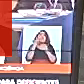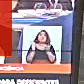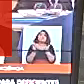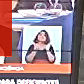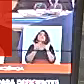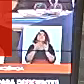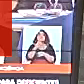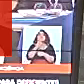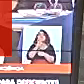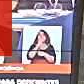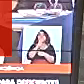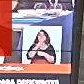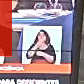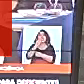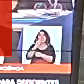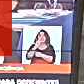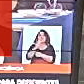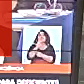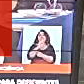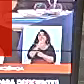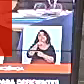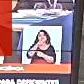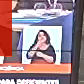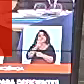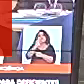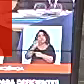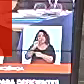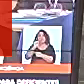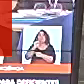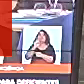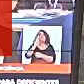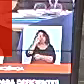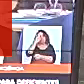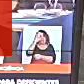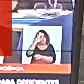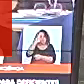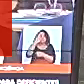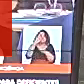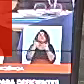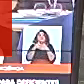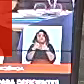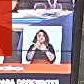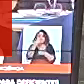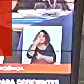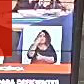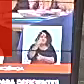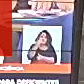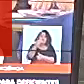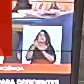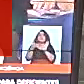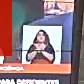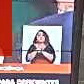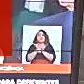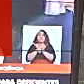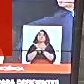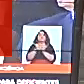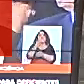Santos, Superintendente de Transportes Intermunicipal e Metropolitano, Secretaria do Estado de Infraestrutura e